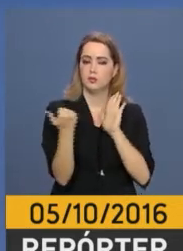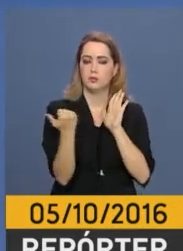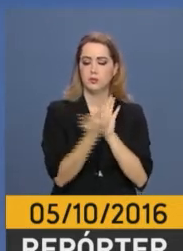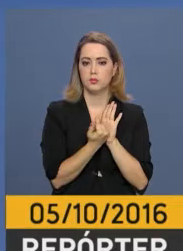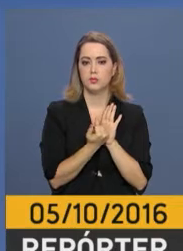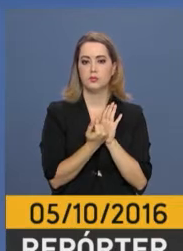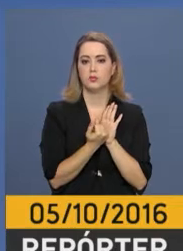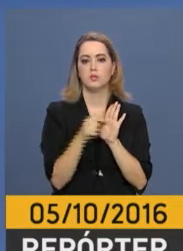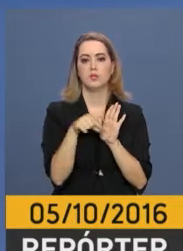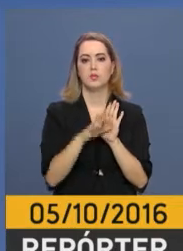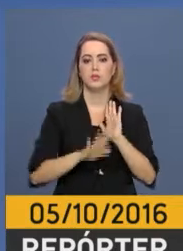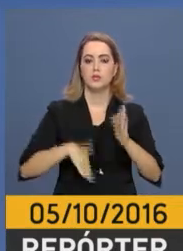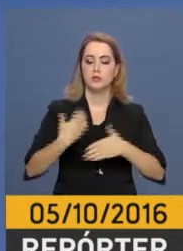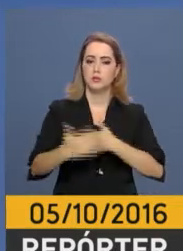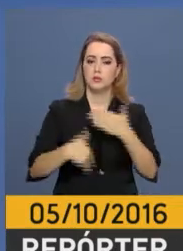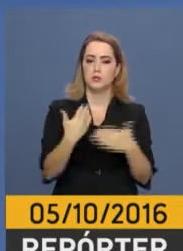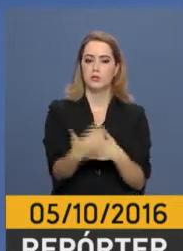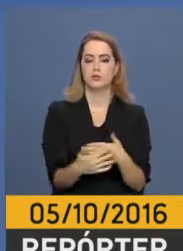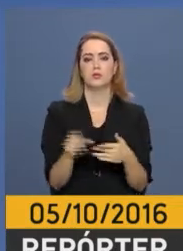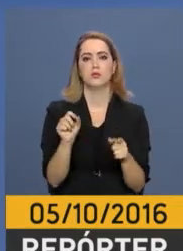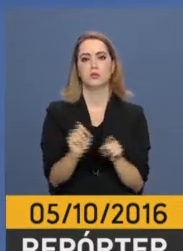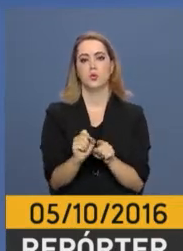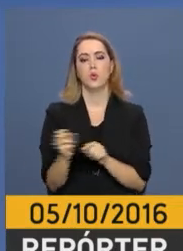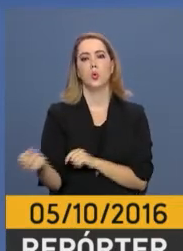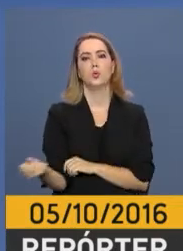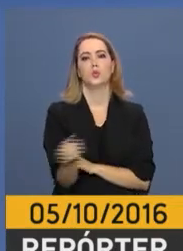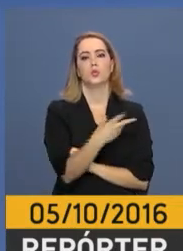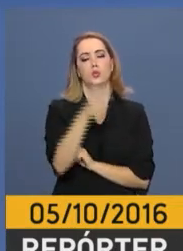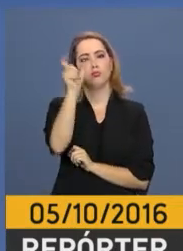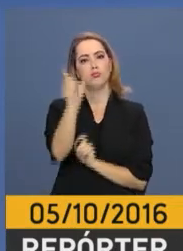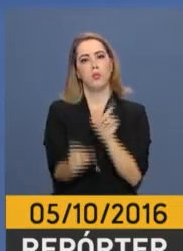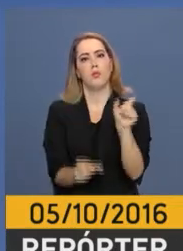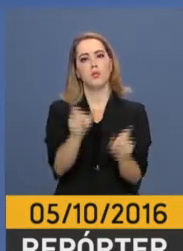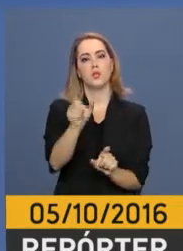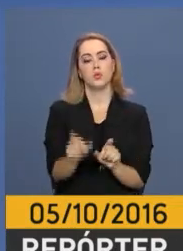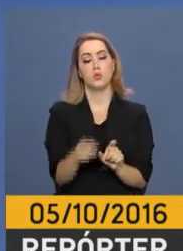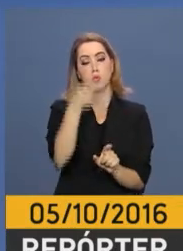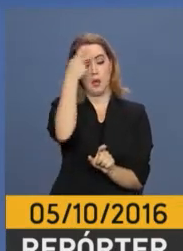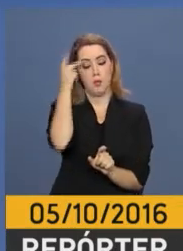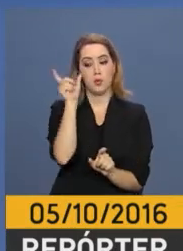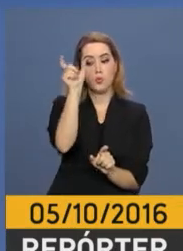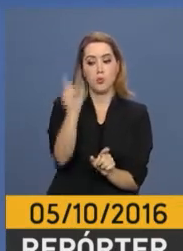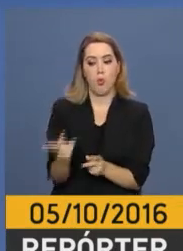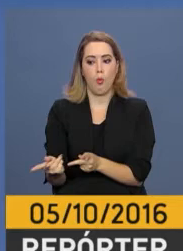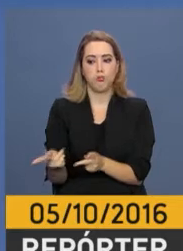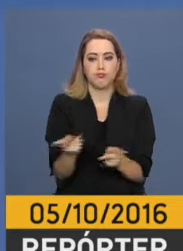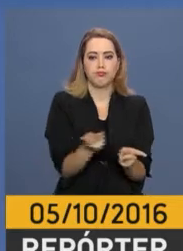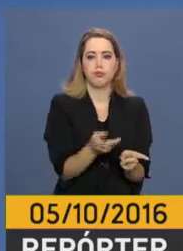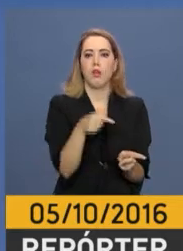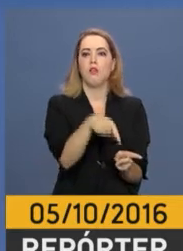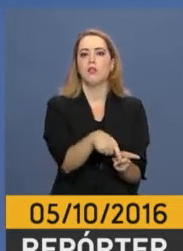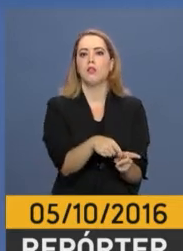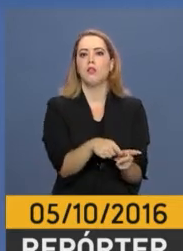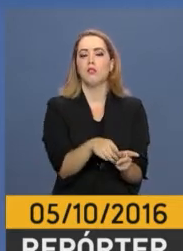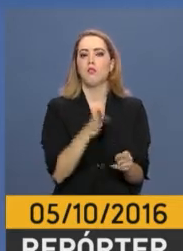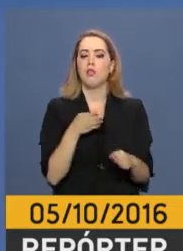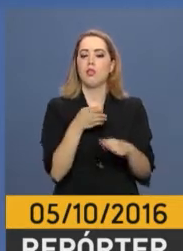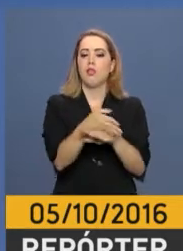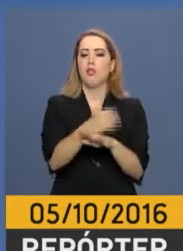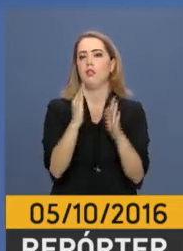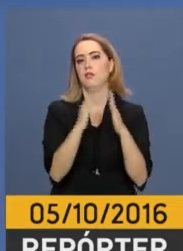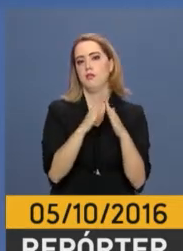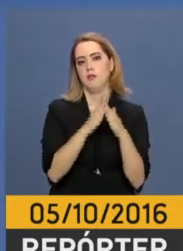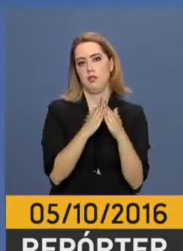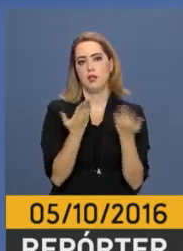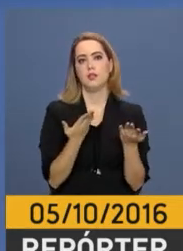ele vai desenvolver um novo novo personagem que é o visitador da primeira infância né visitadora na imensa maioria